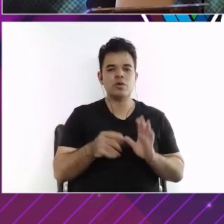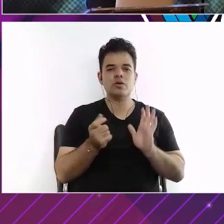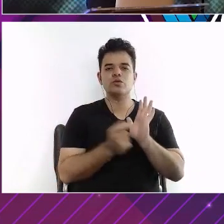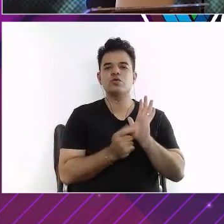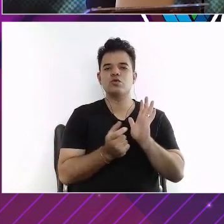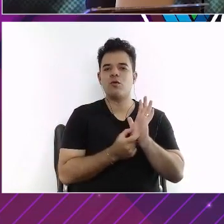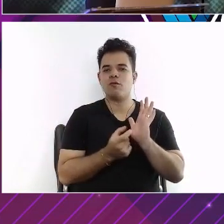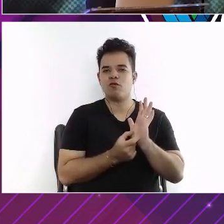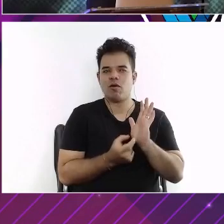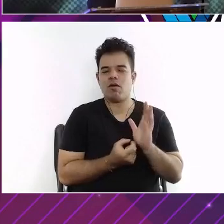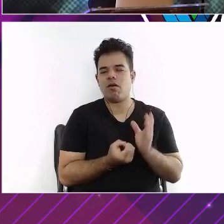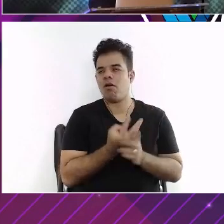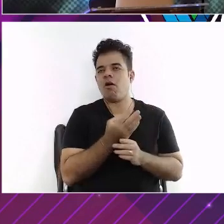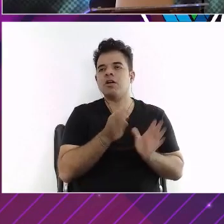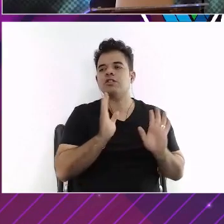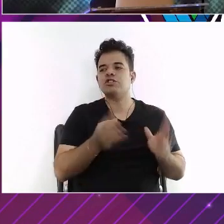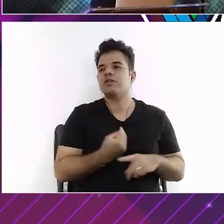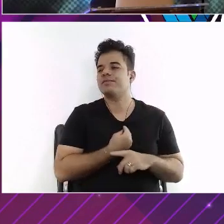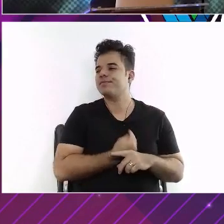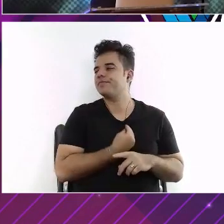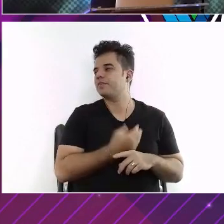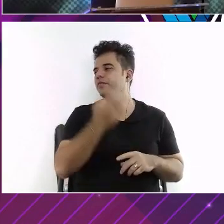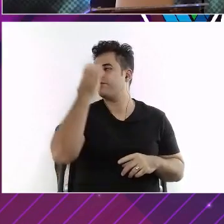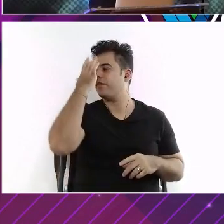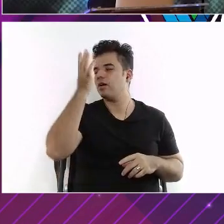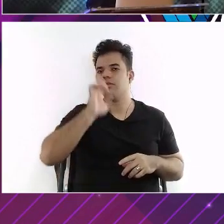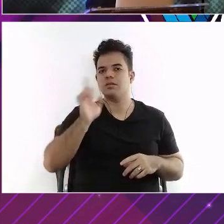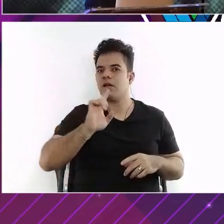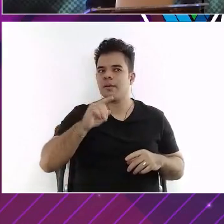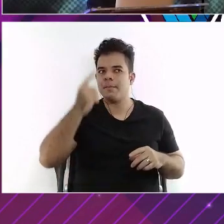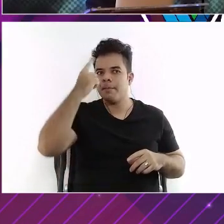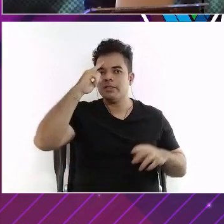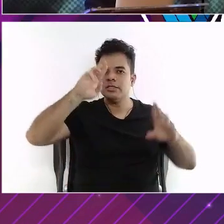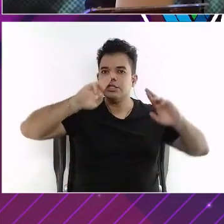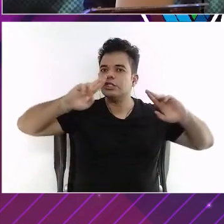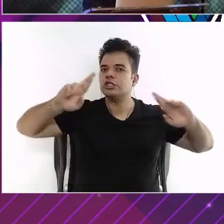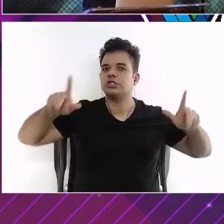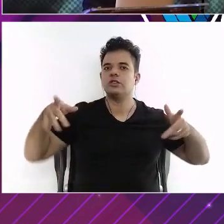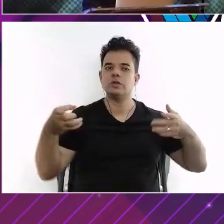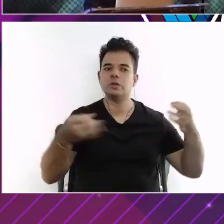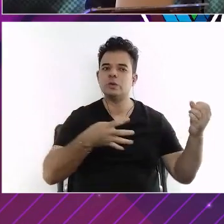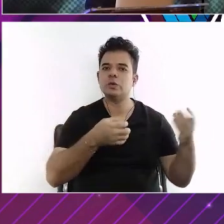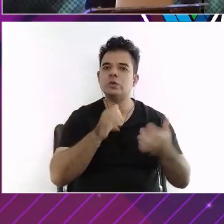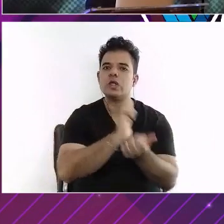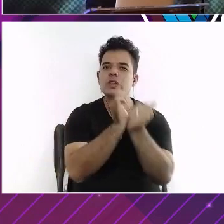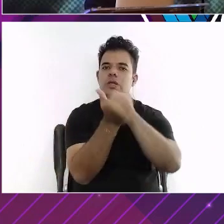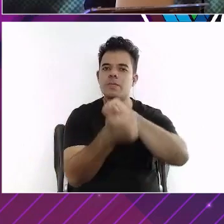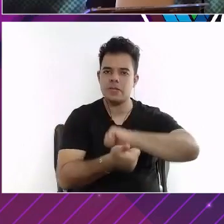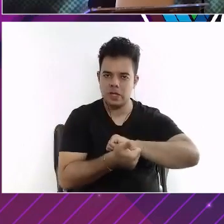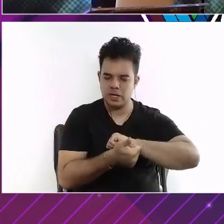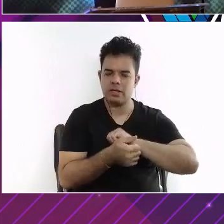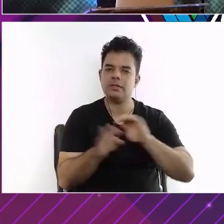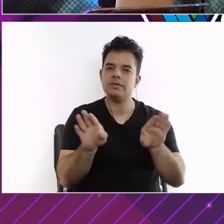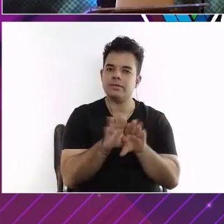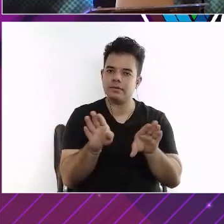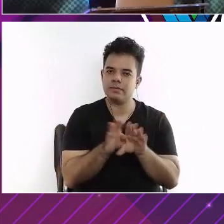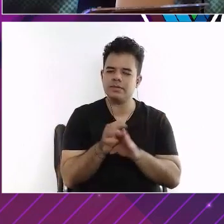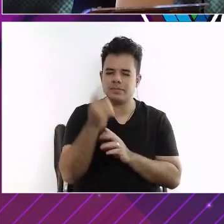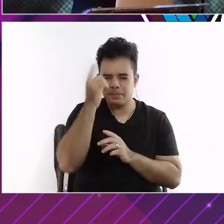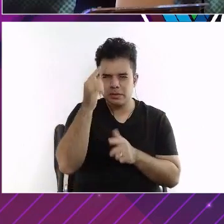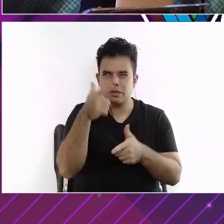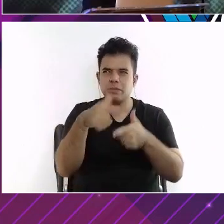existe. Nós escrevemos software para redesenhar as possibilidades, para recriar os problemas, para repensar as